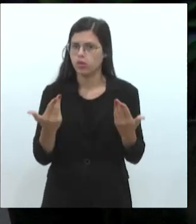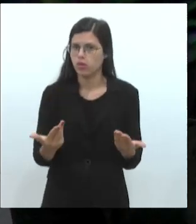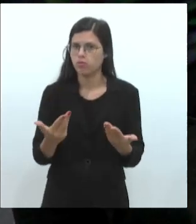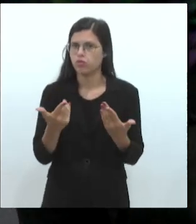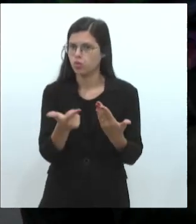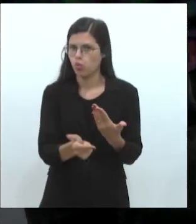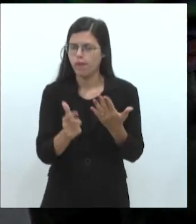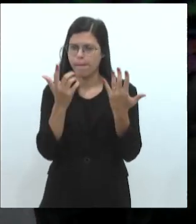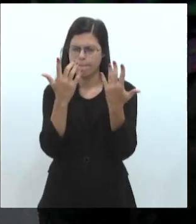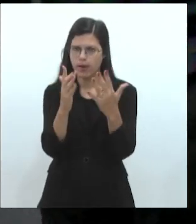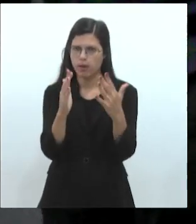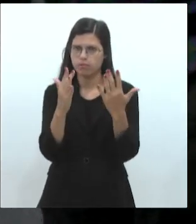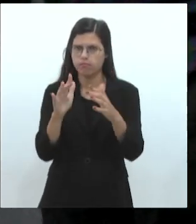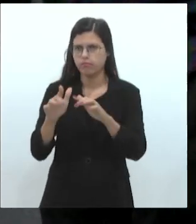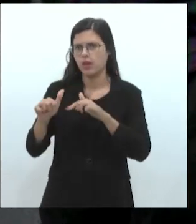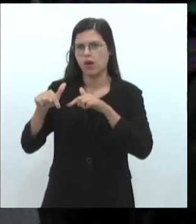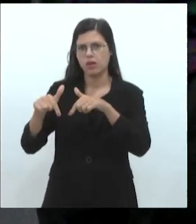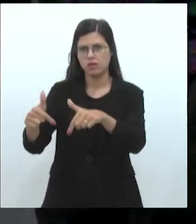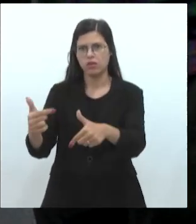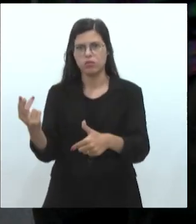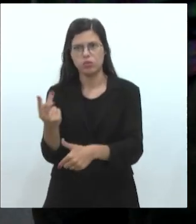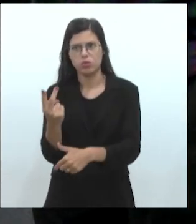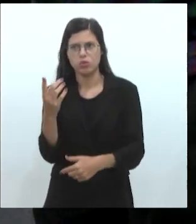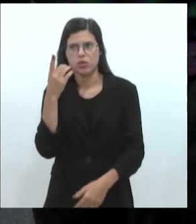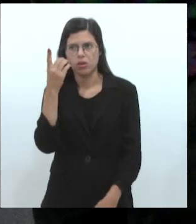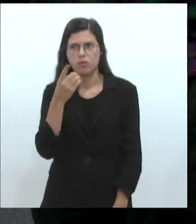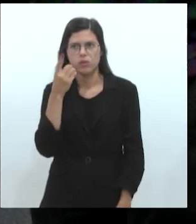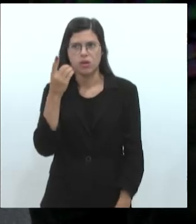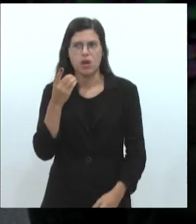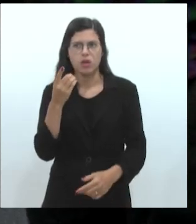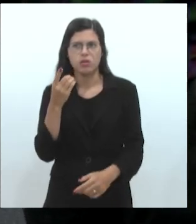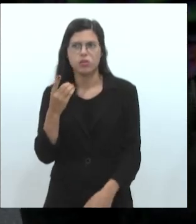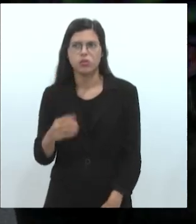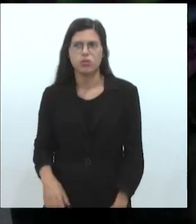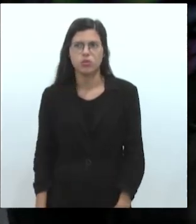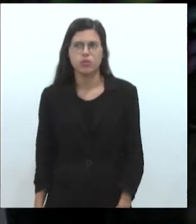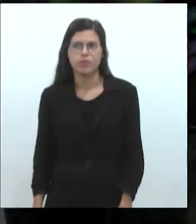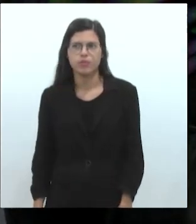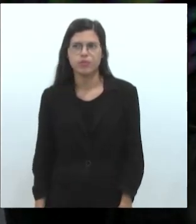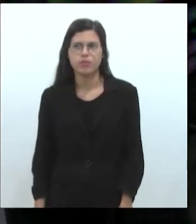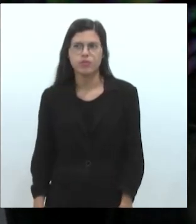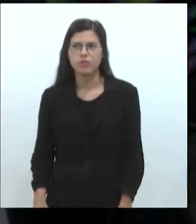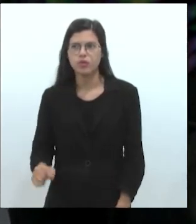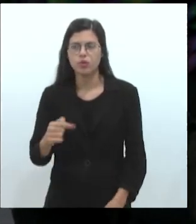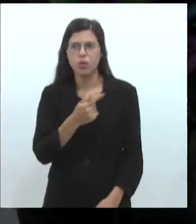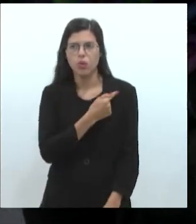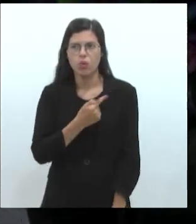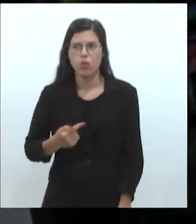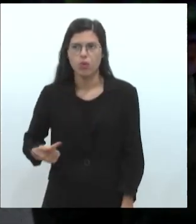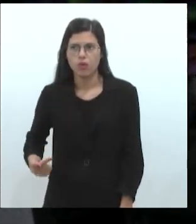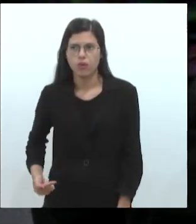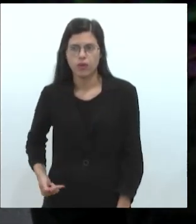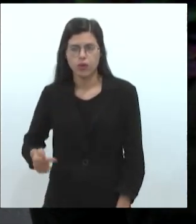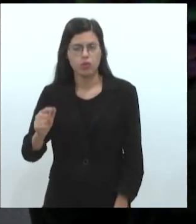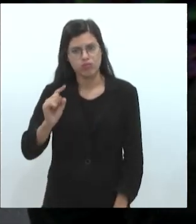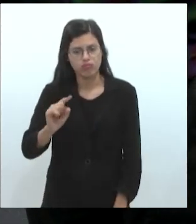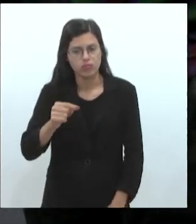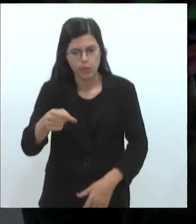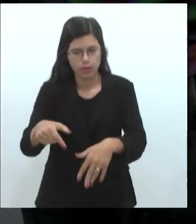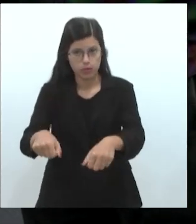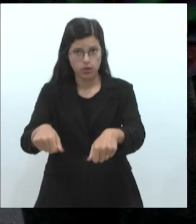uma vez, a iniciativa dos nobres deputados. Felizmente, o governo do Estado do Rio de Janeiro, logo depois da audiência, aderiu